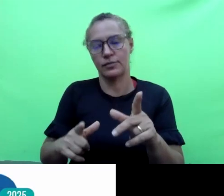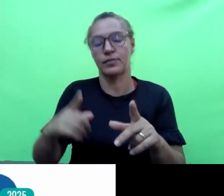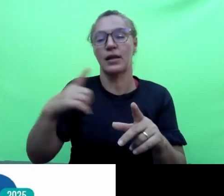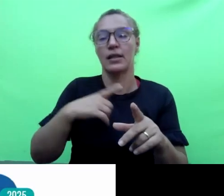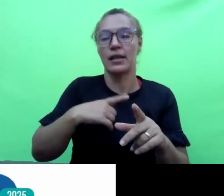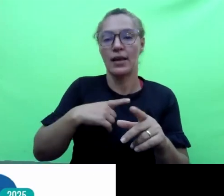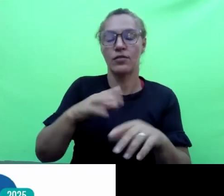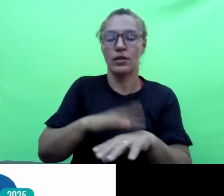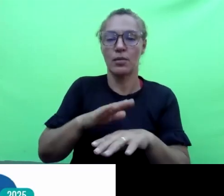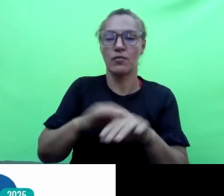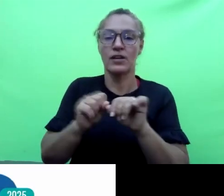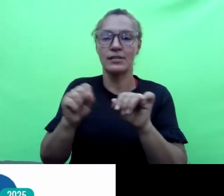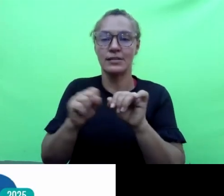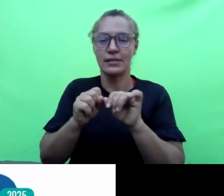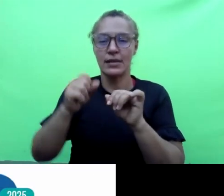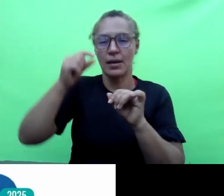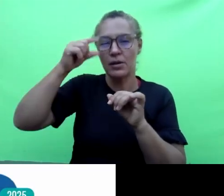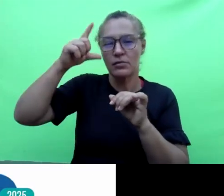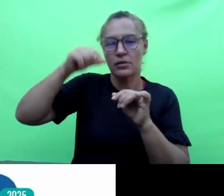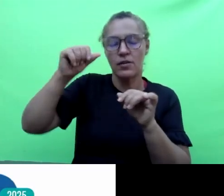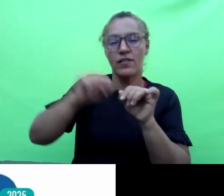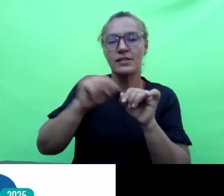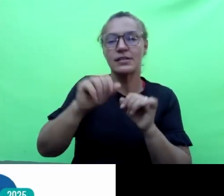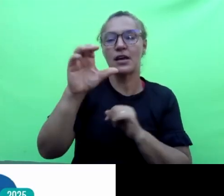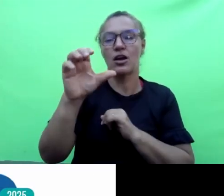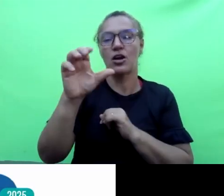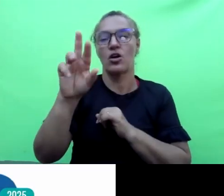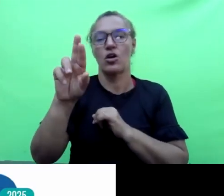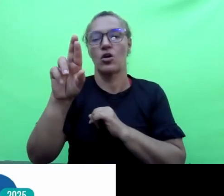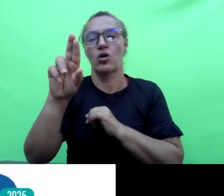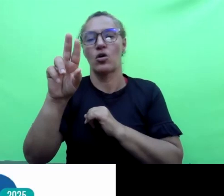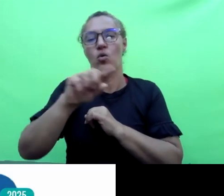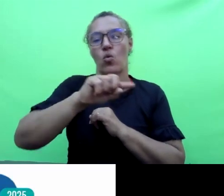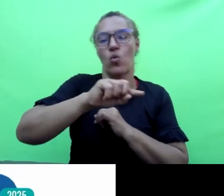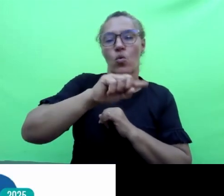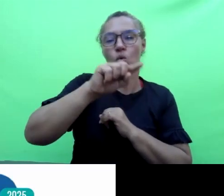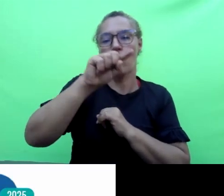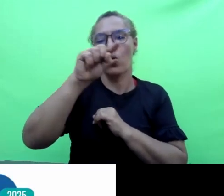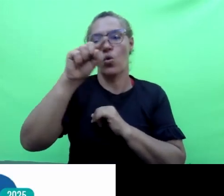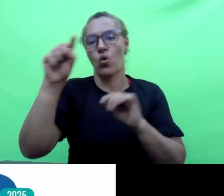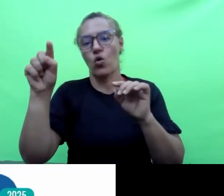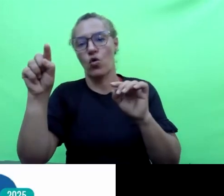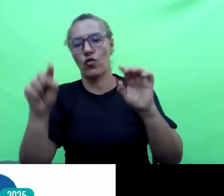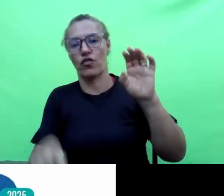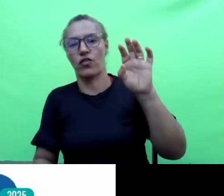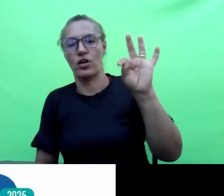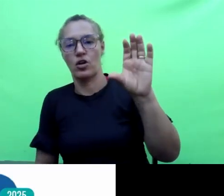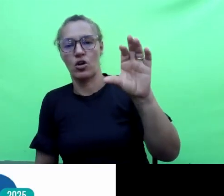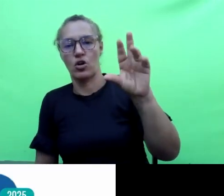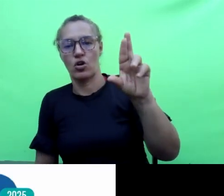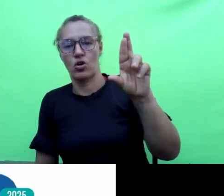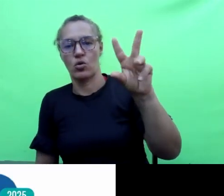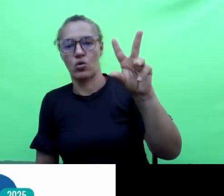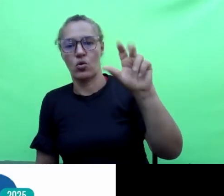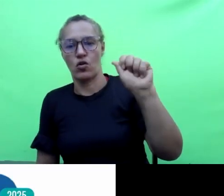a medida da pressão chamada curva tensional diária. Então, a pessoa media a pressão várias vezes ao longo do dia, né, para